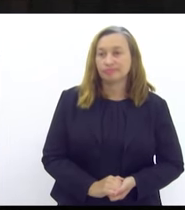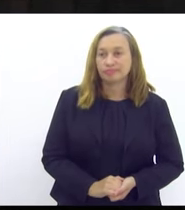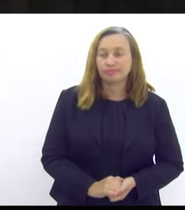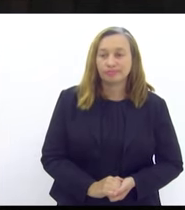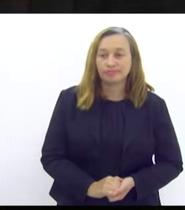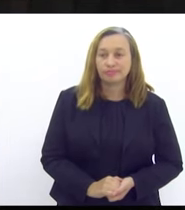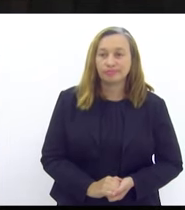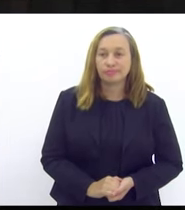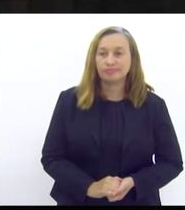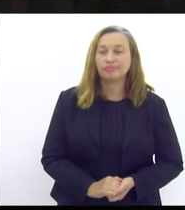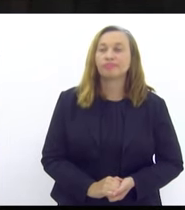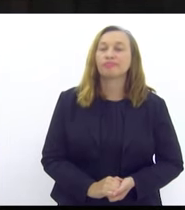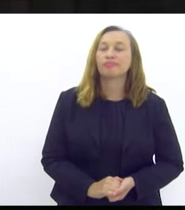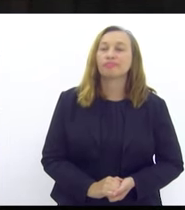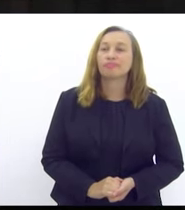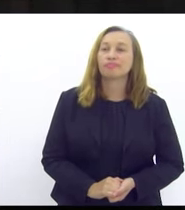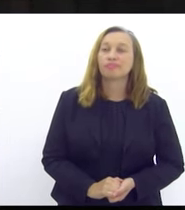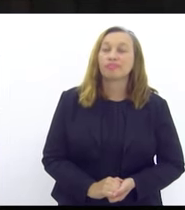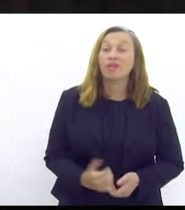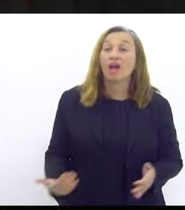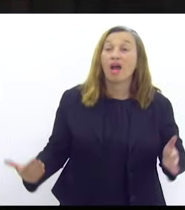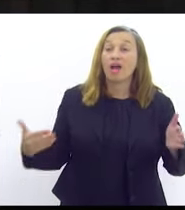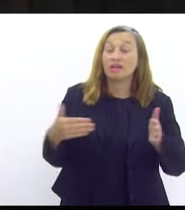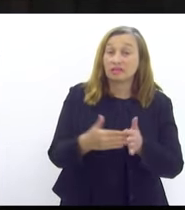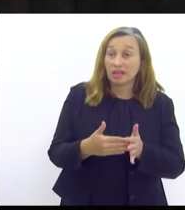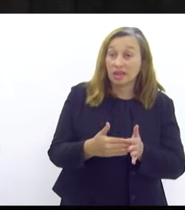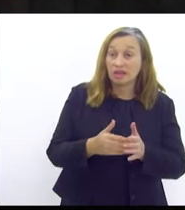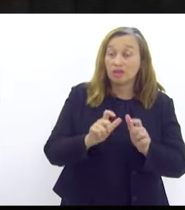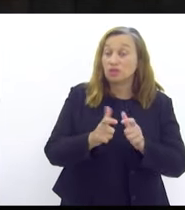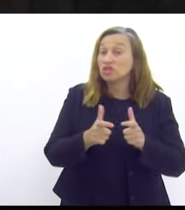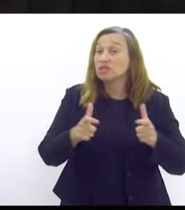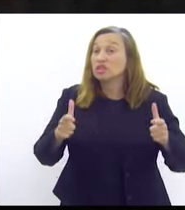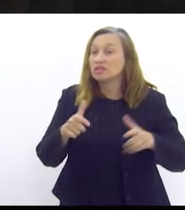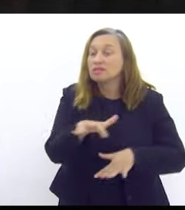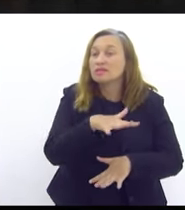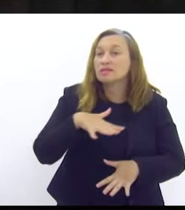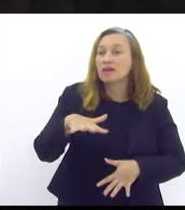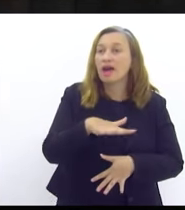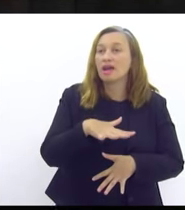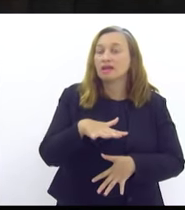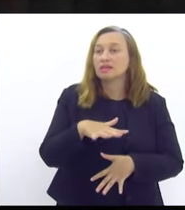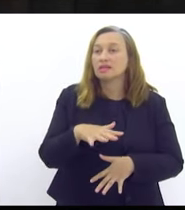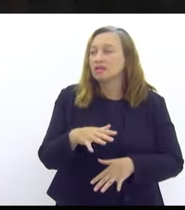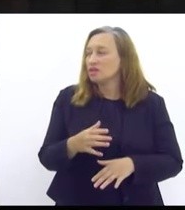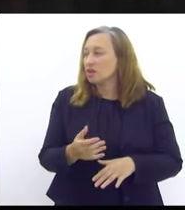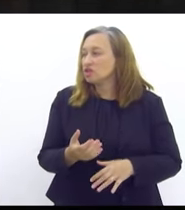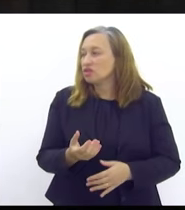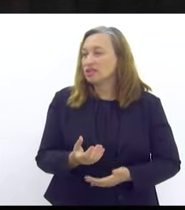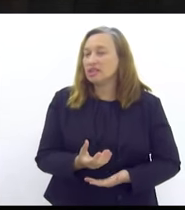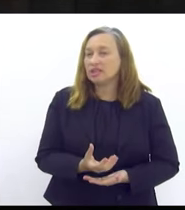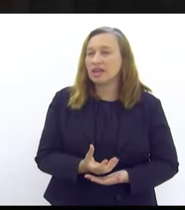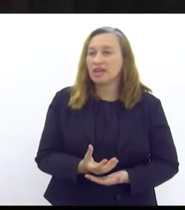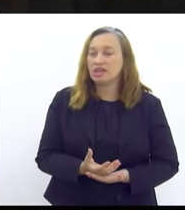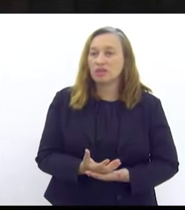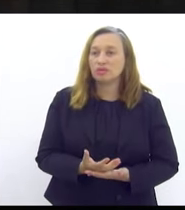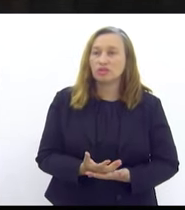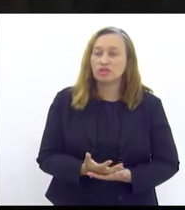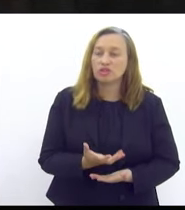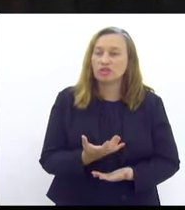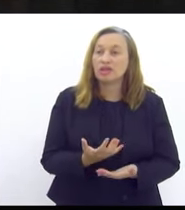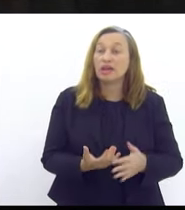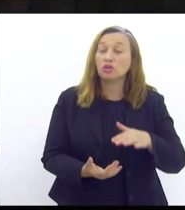como definido pela ANP. Até os grandes áreas, se não queimarem gás, além dos